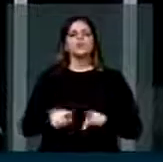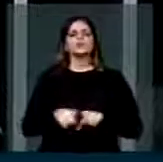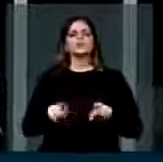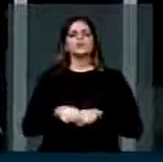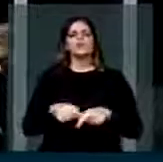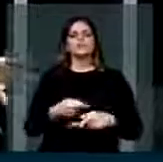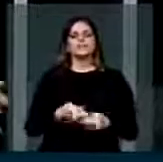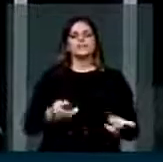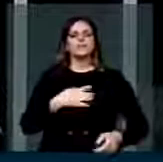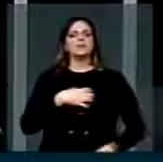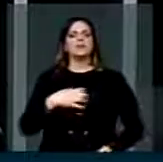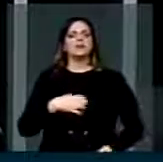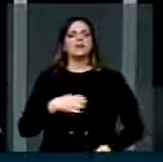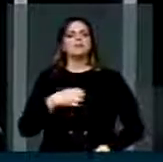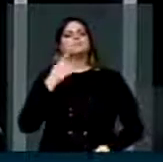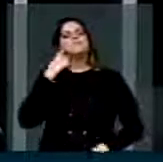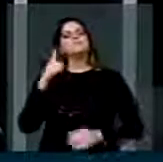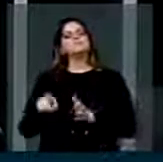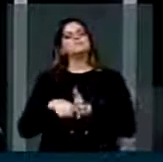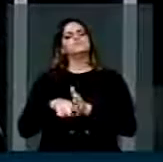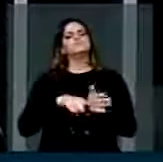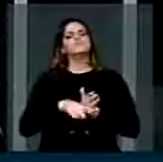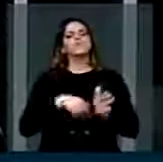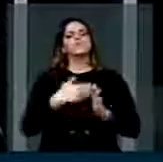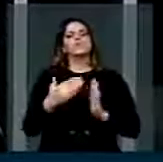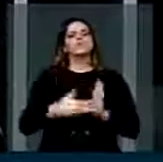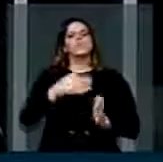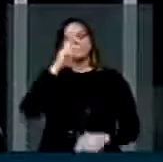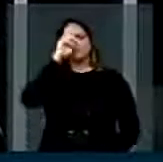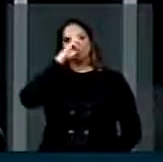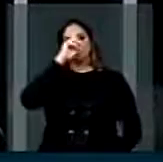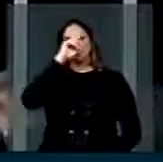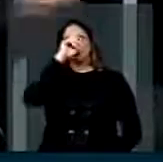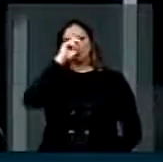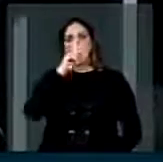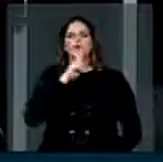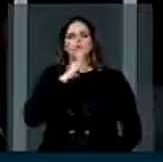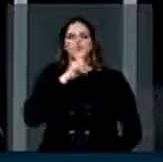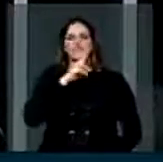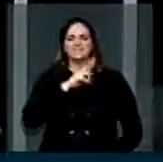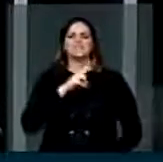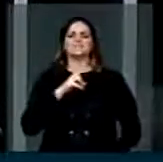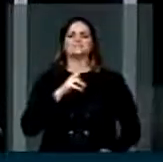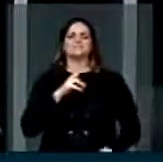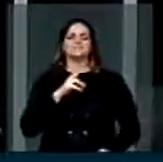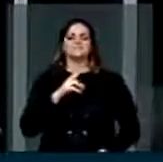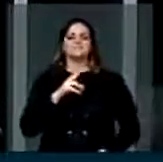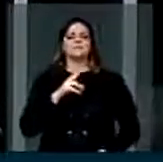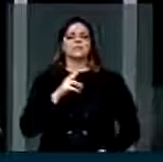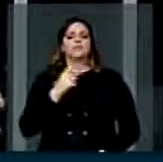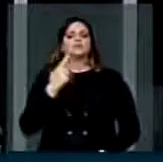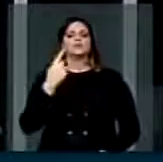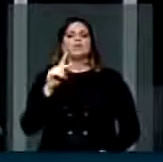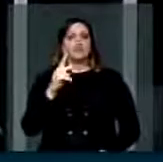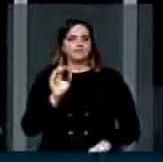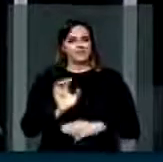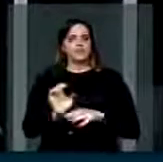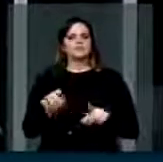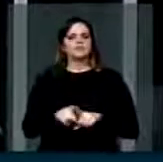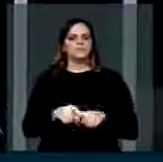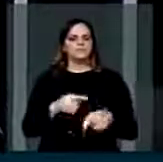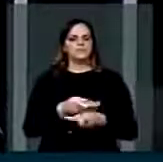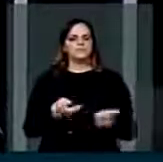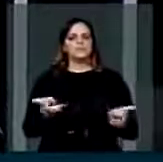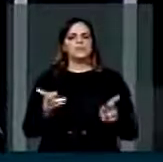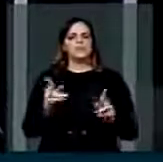Bahia investigando os hospitais de urgência e emergência. Estive na terra de Vossa Excelência para discutir a questão dos